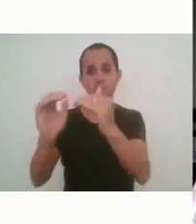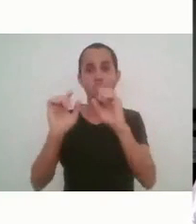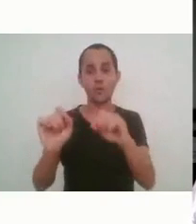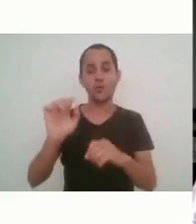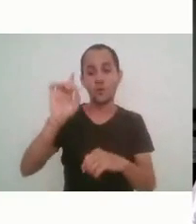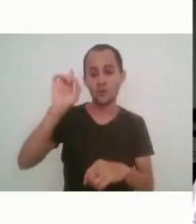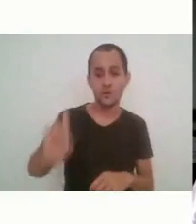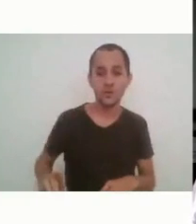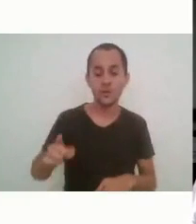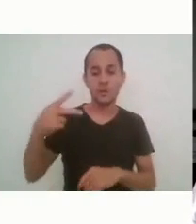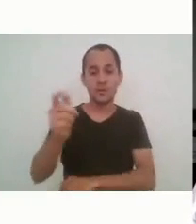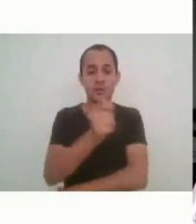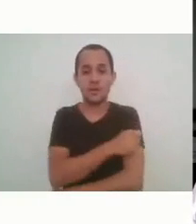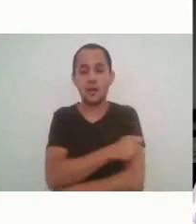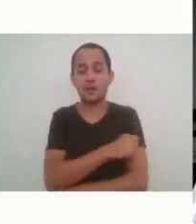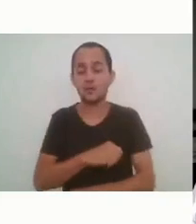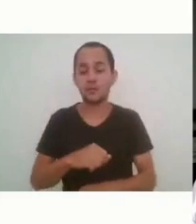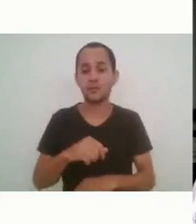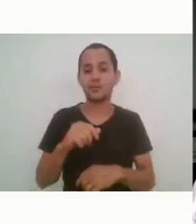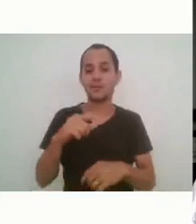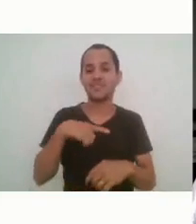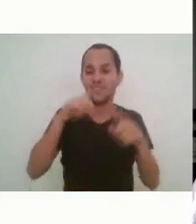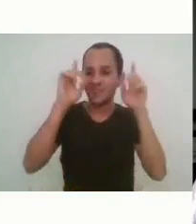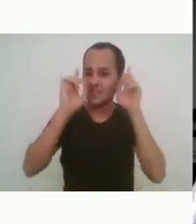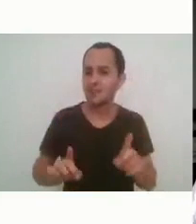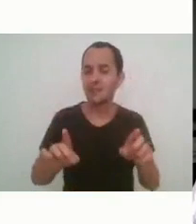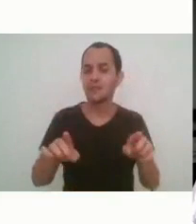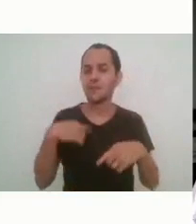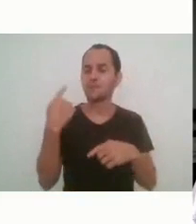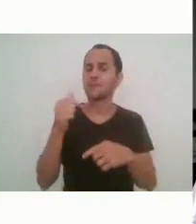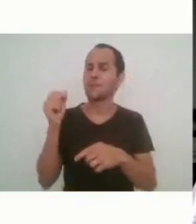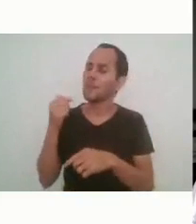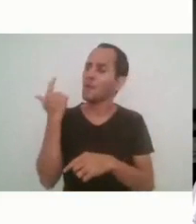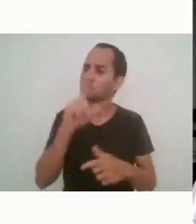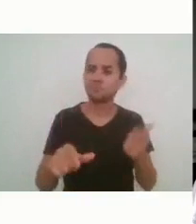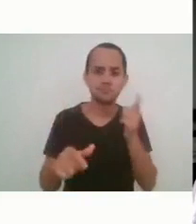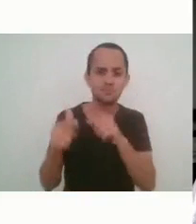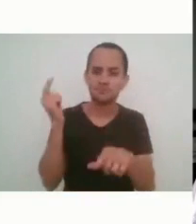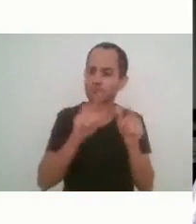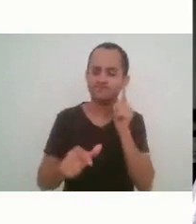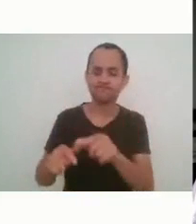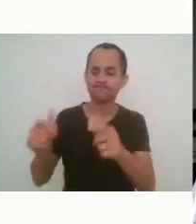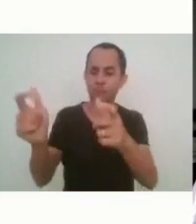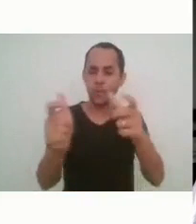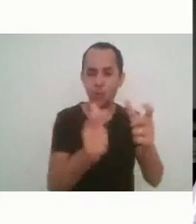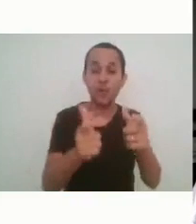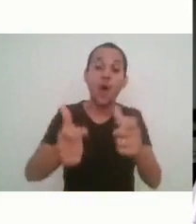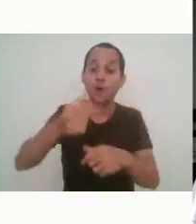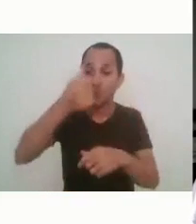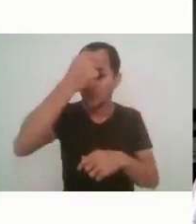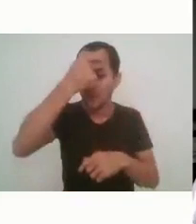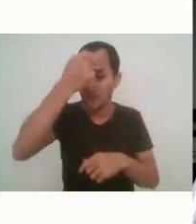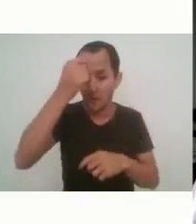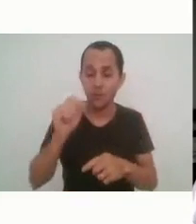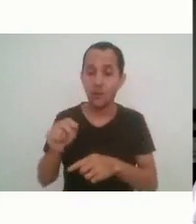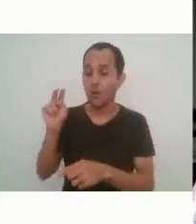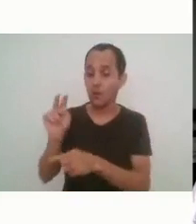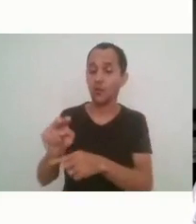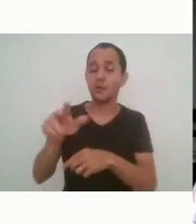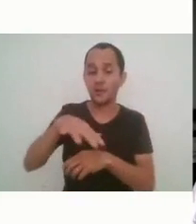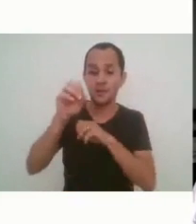aluno com deficiência. Conquistamos esse espaço bom, que é dentro da universidade, que cuida da educação